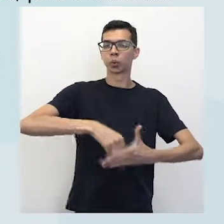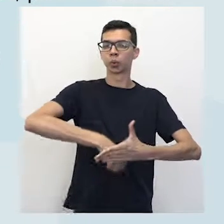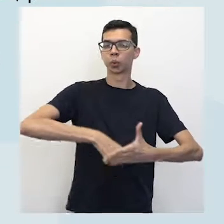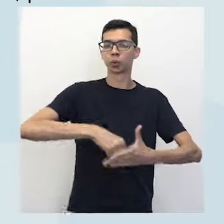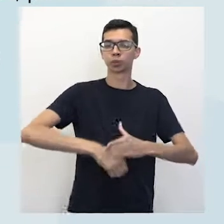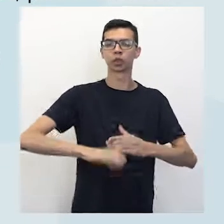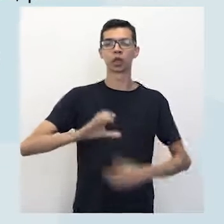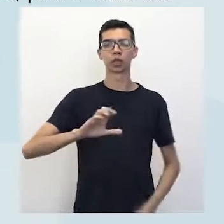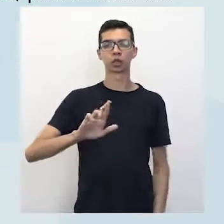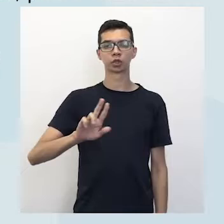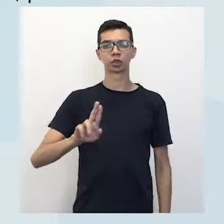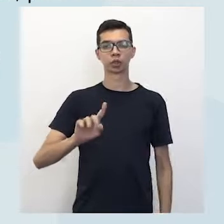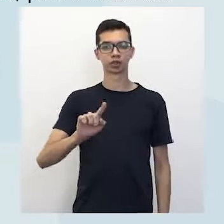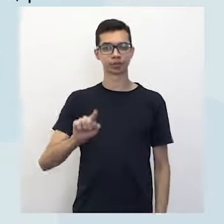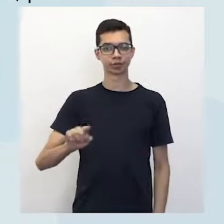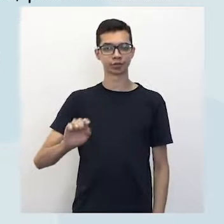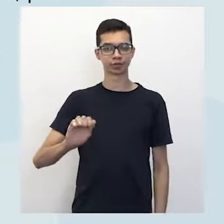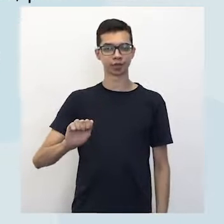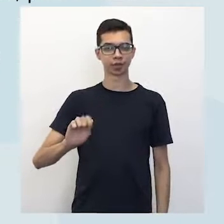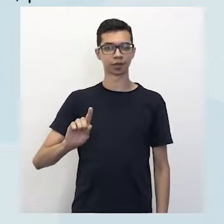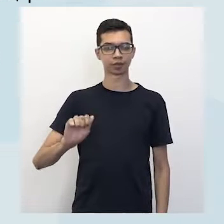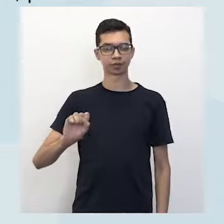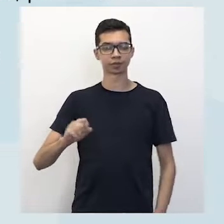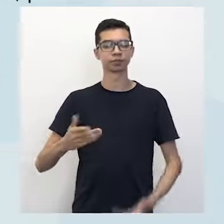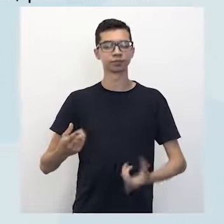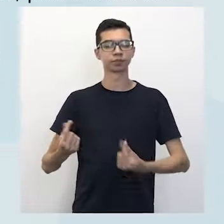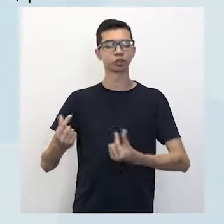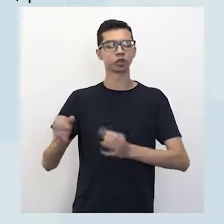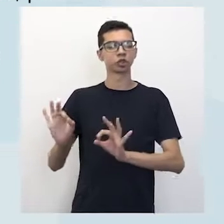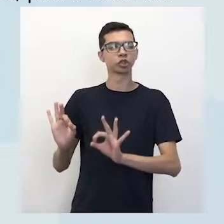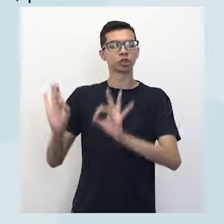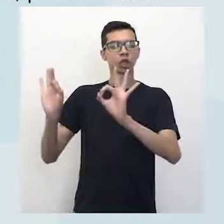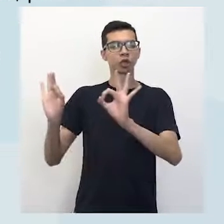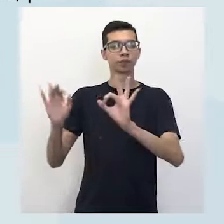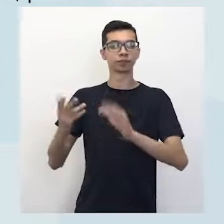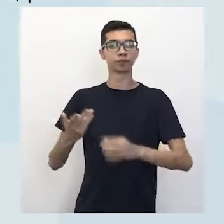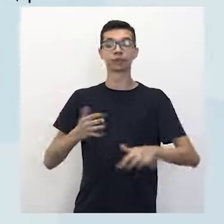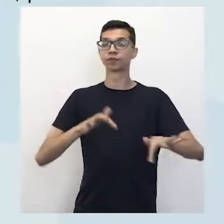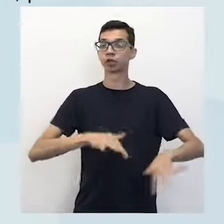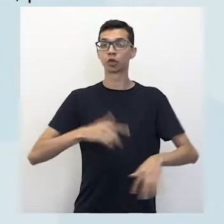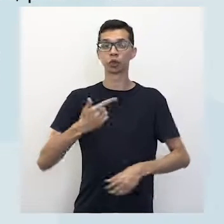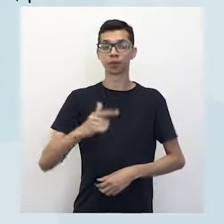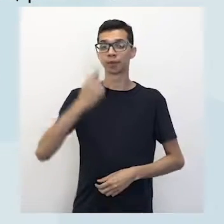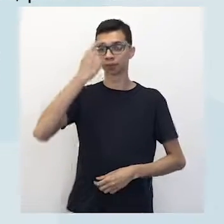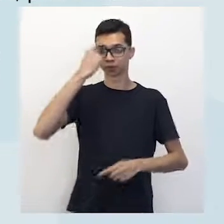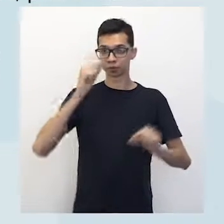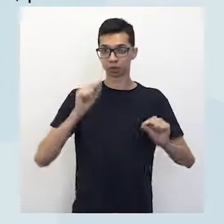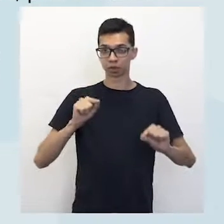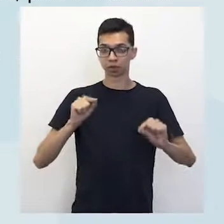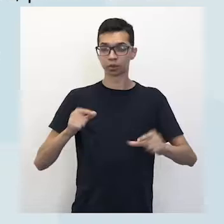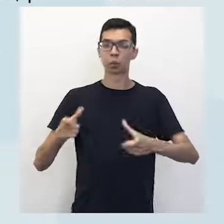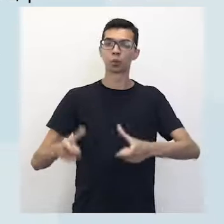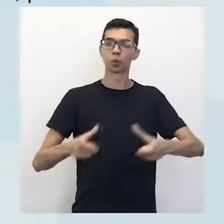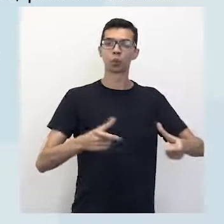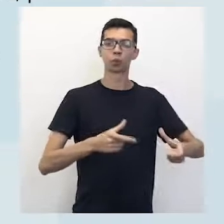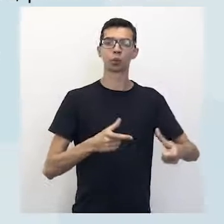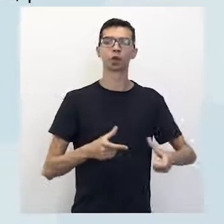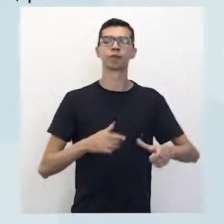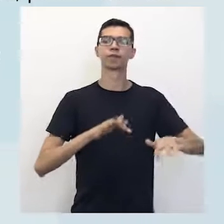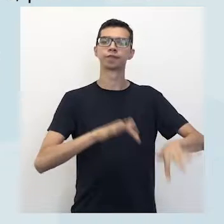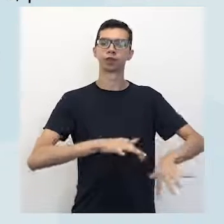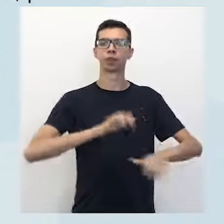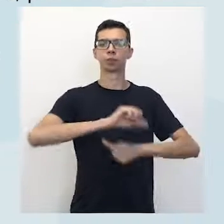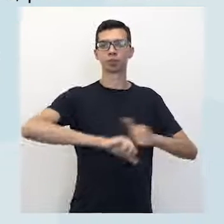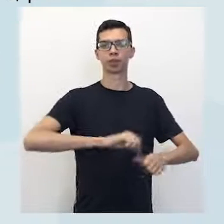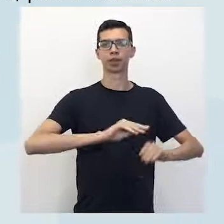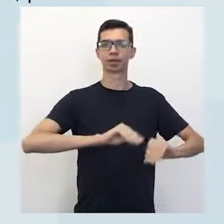nobres, já sem feudo, estão pensando na conquista de novas terras, onde eles vão transformar de novo em feudos e